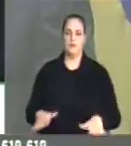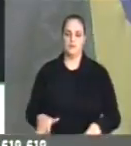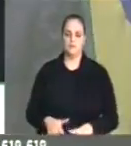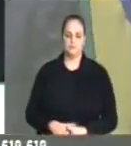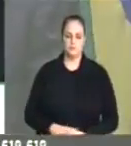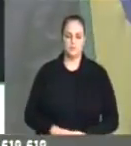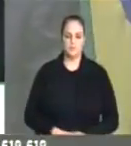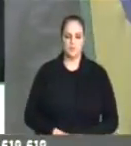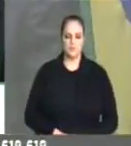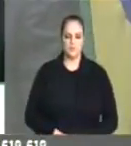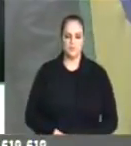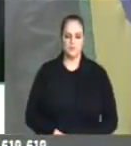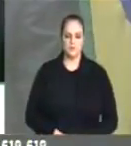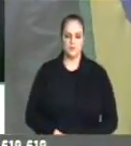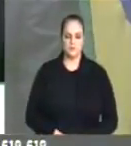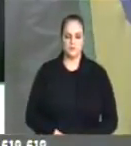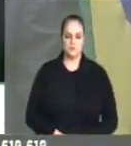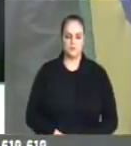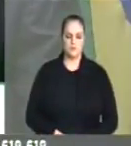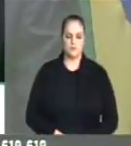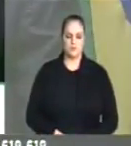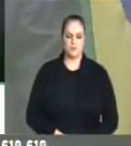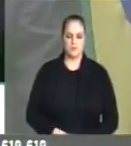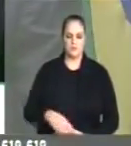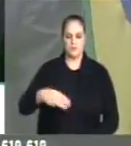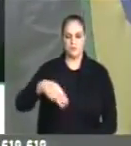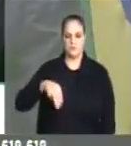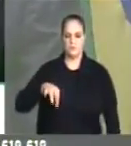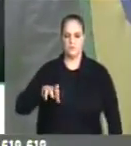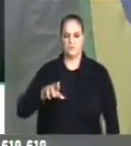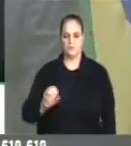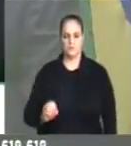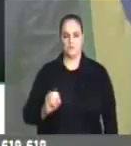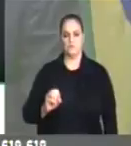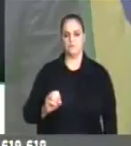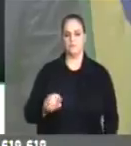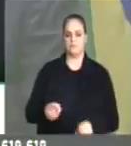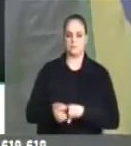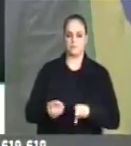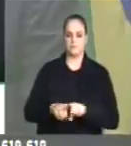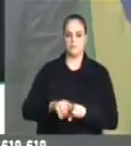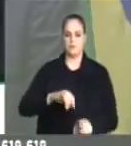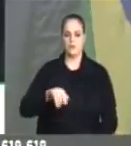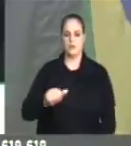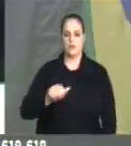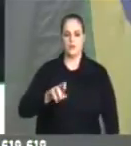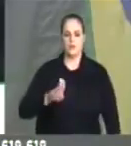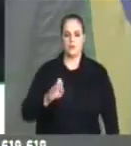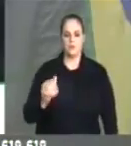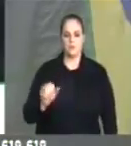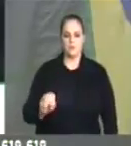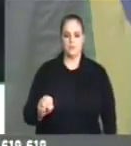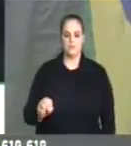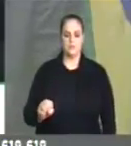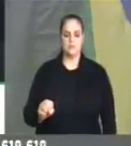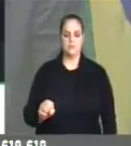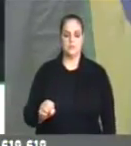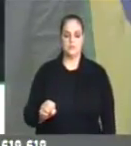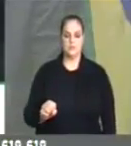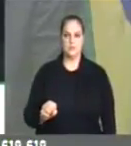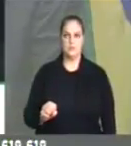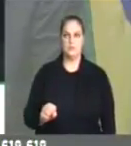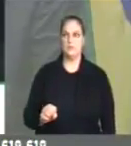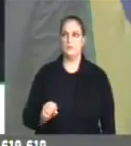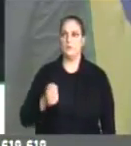com o Fogaça, com o Miro, com o Jarbas no fundo do plenário, e quase